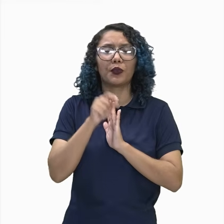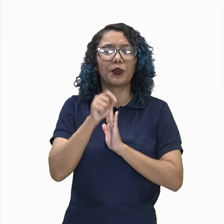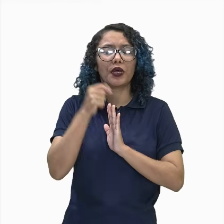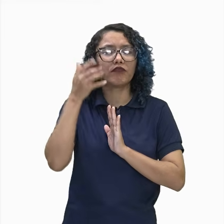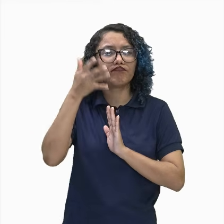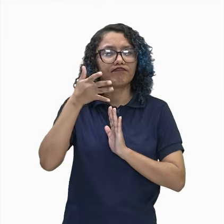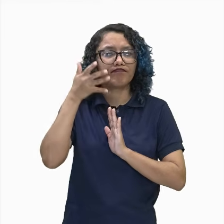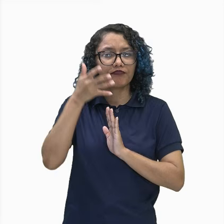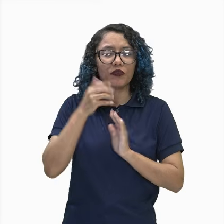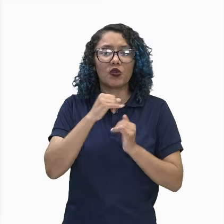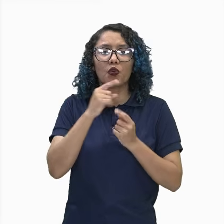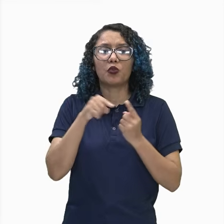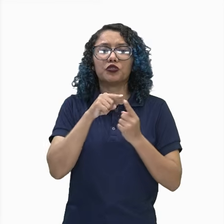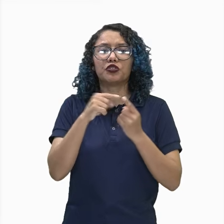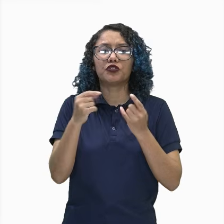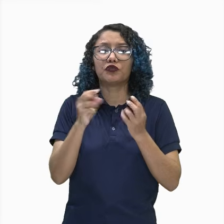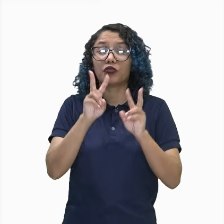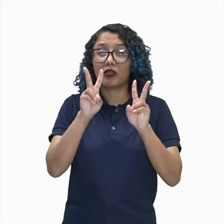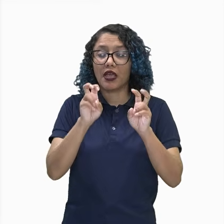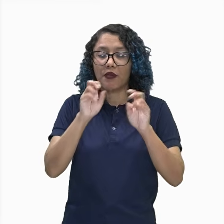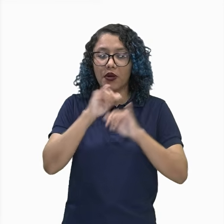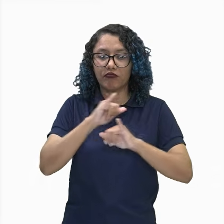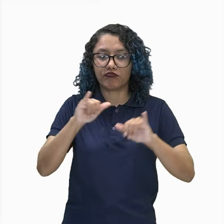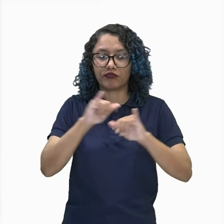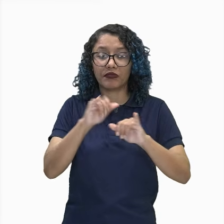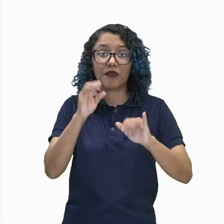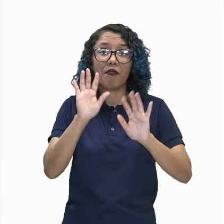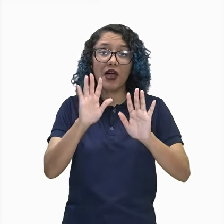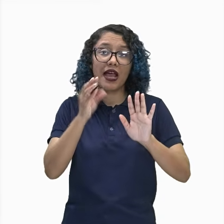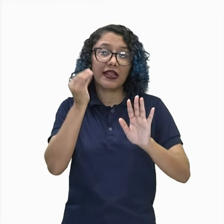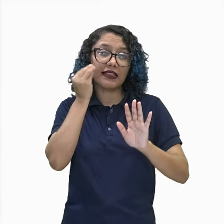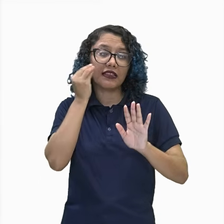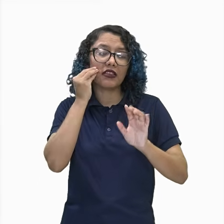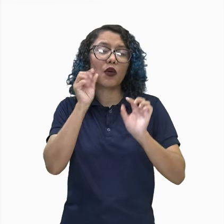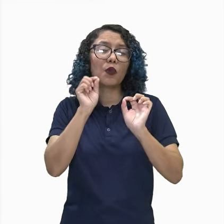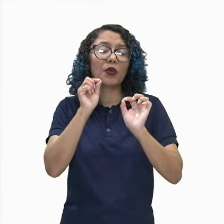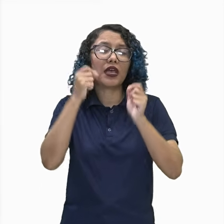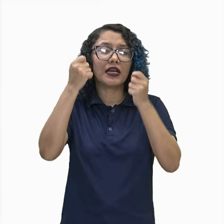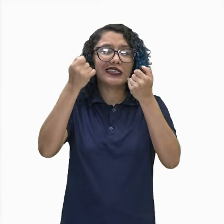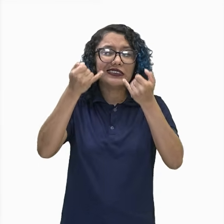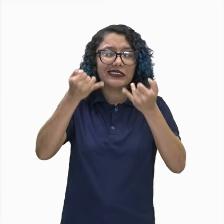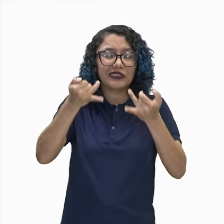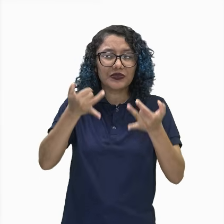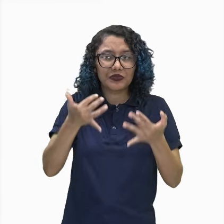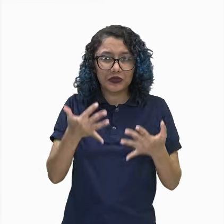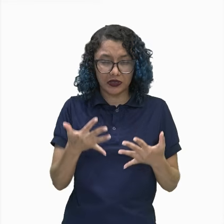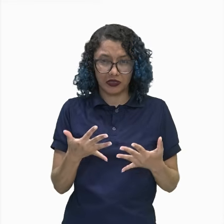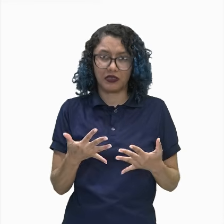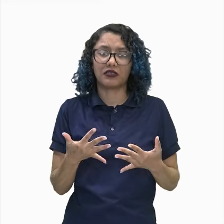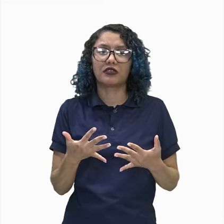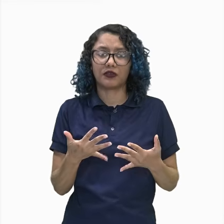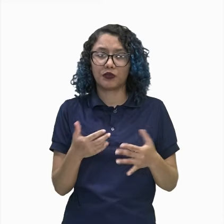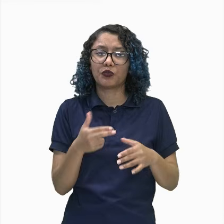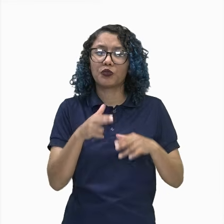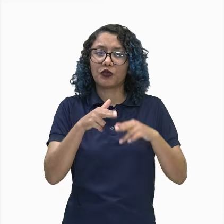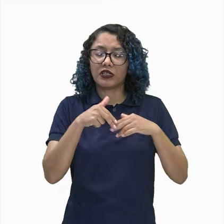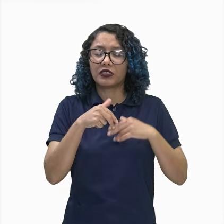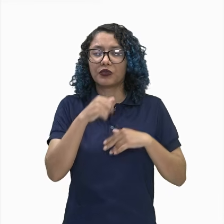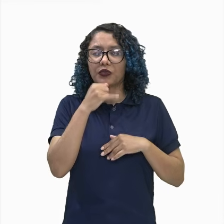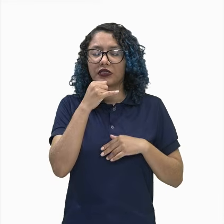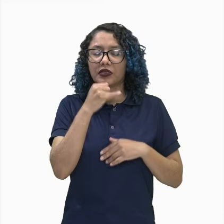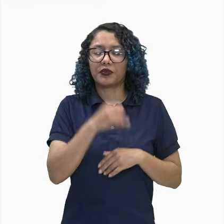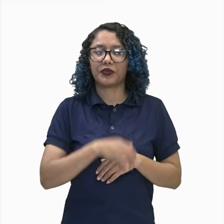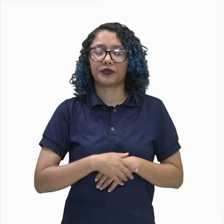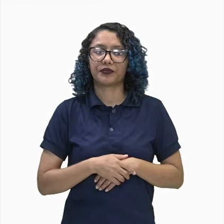informar sobre um assunto tentando explicá-lo, não é? Então, por isso que a gente sempre fala, não é aquela